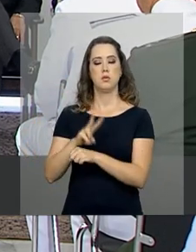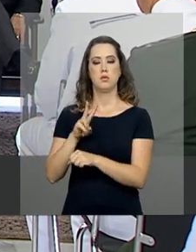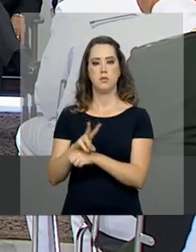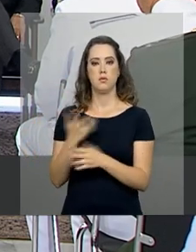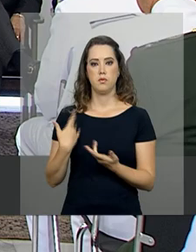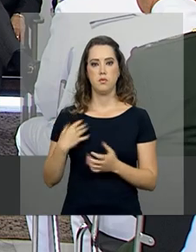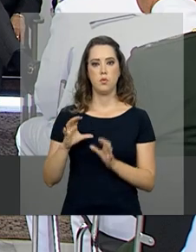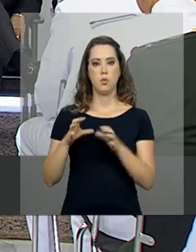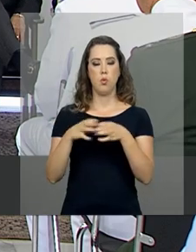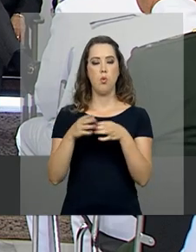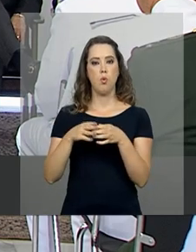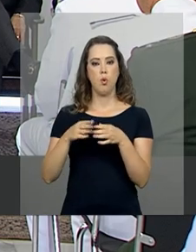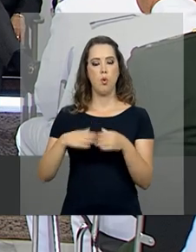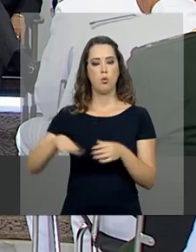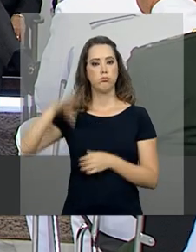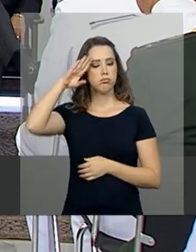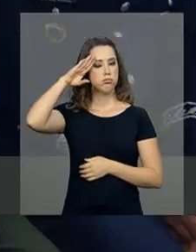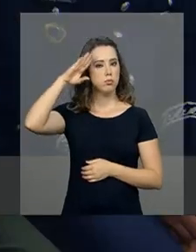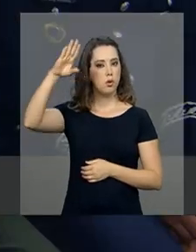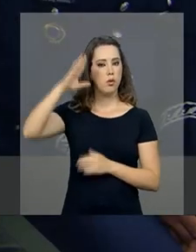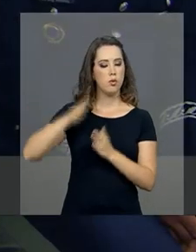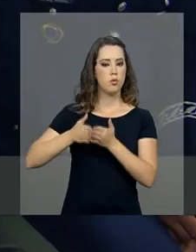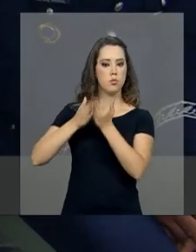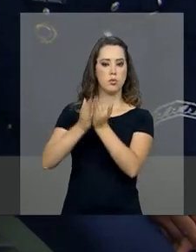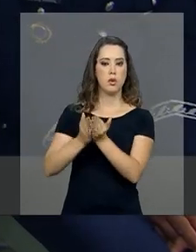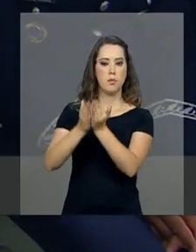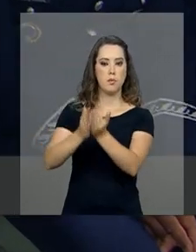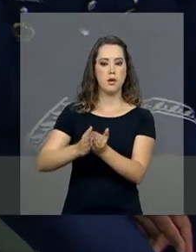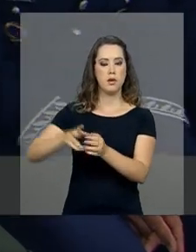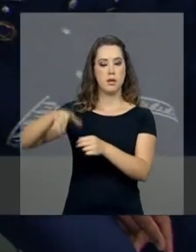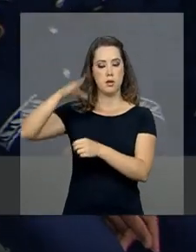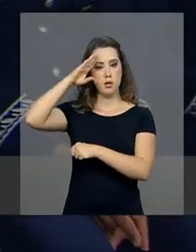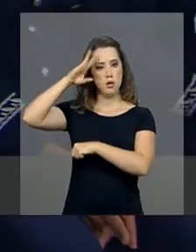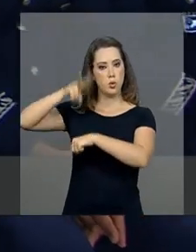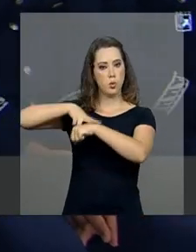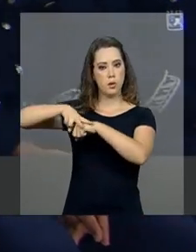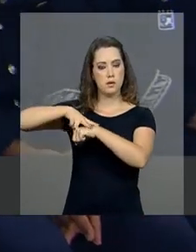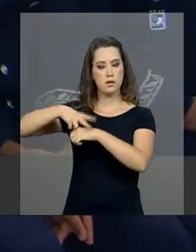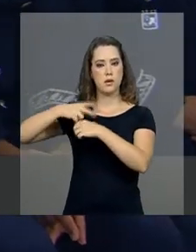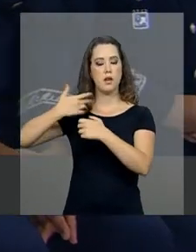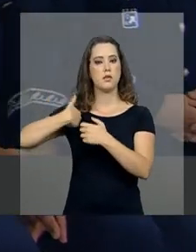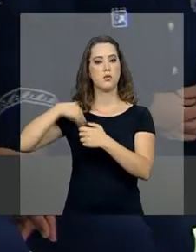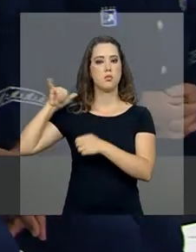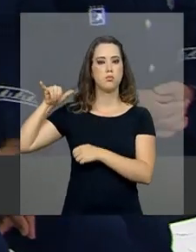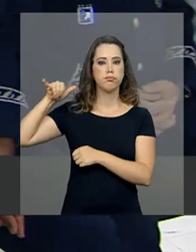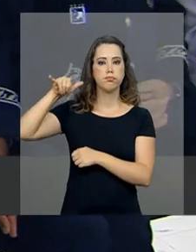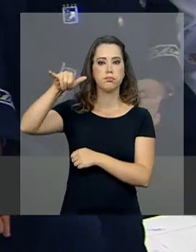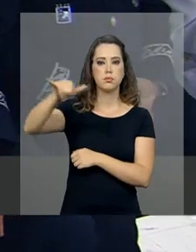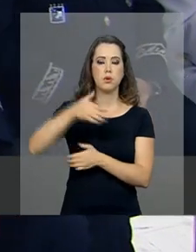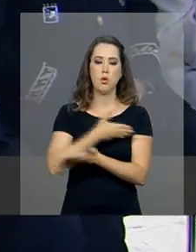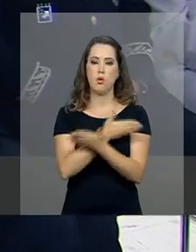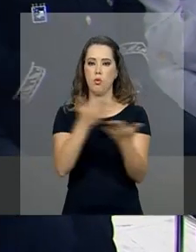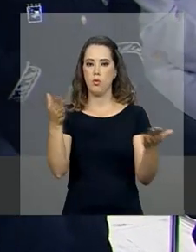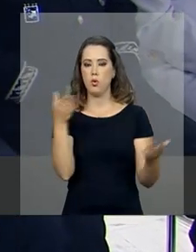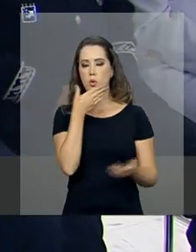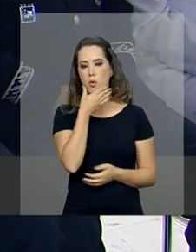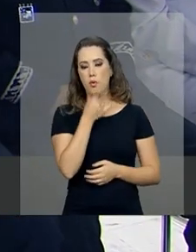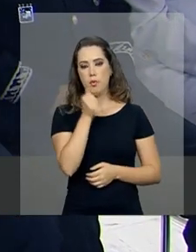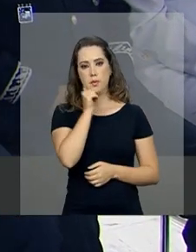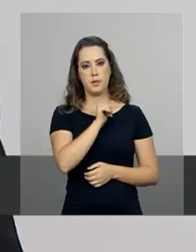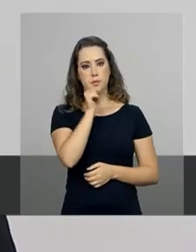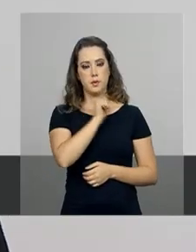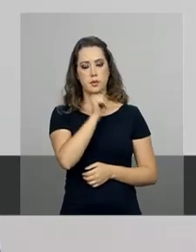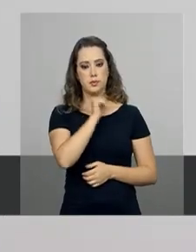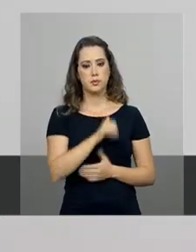oficiais generais da marinha do exército e da aeronáutica senhoras e senhores